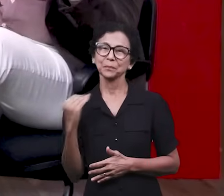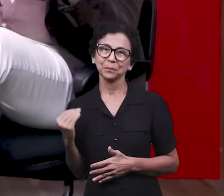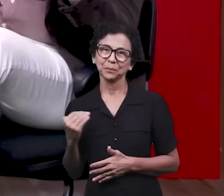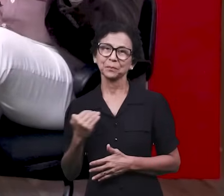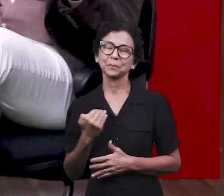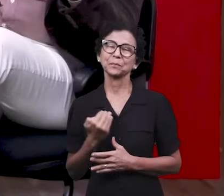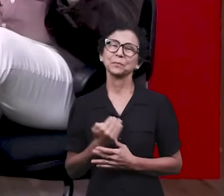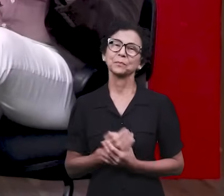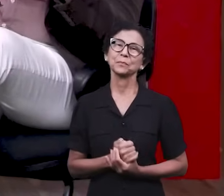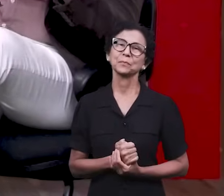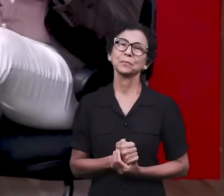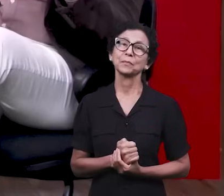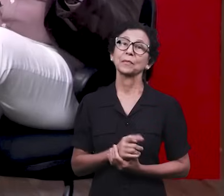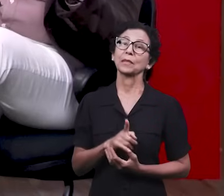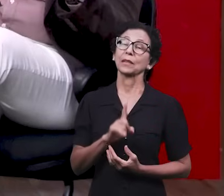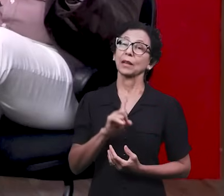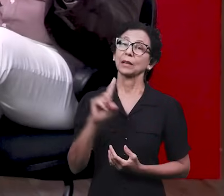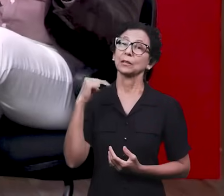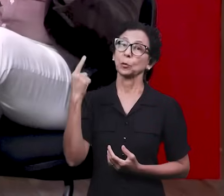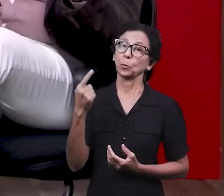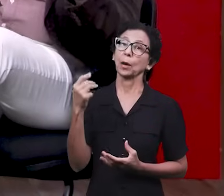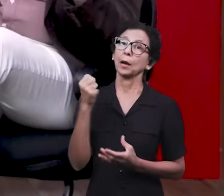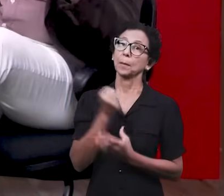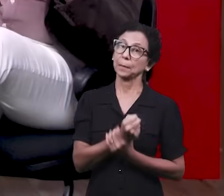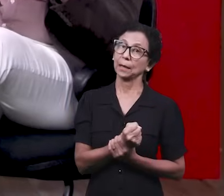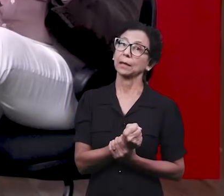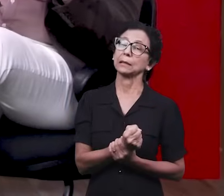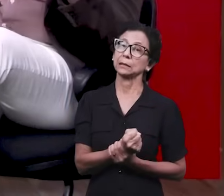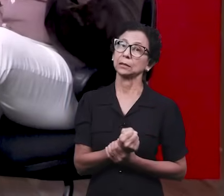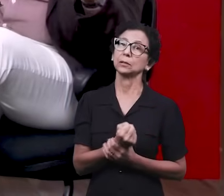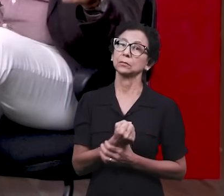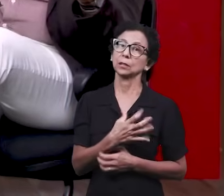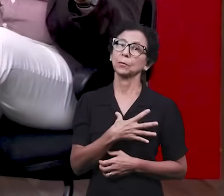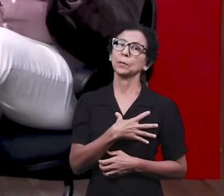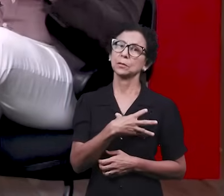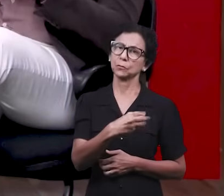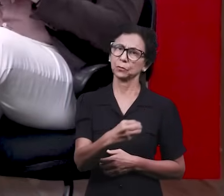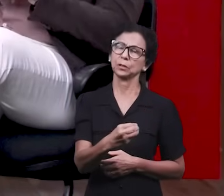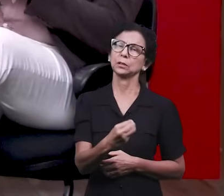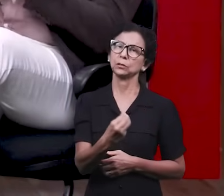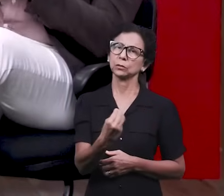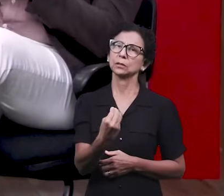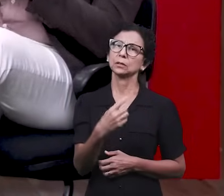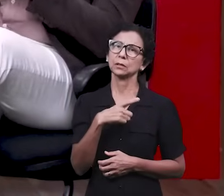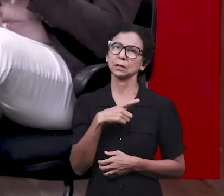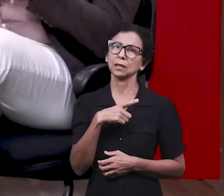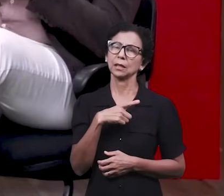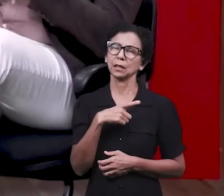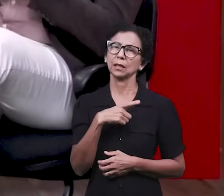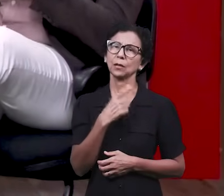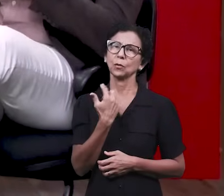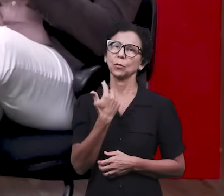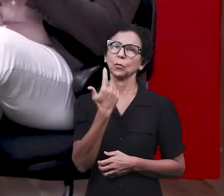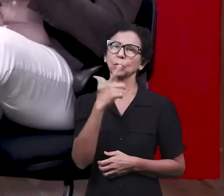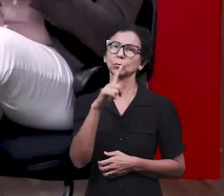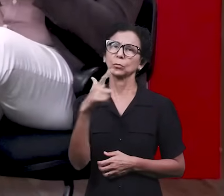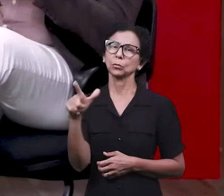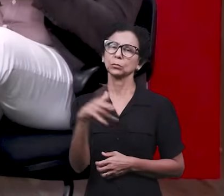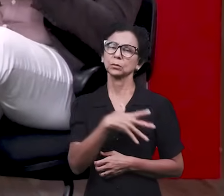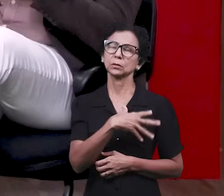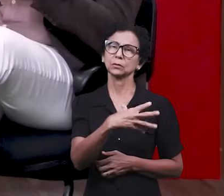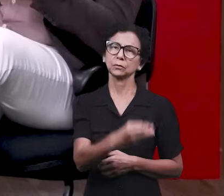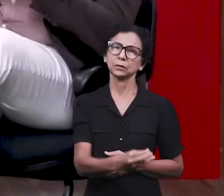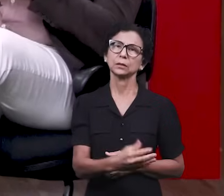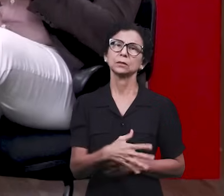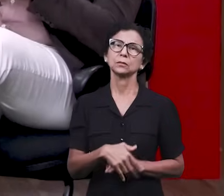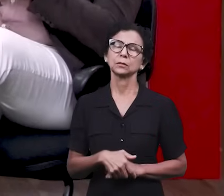gera novos, né, nós temos ali povos, né, que vão surgir já de um matrimônio de Abraão com Quetura, né,